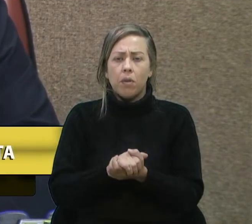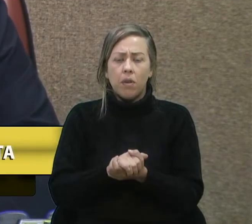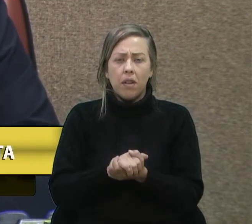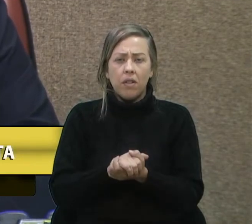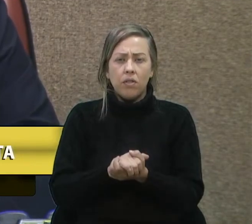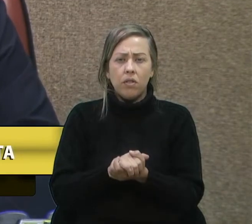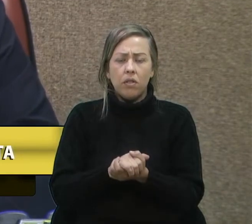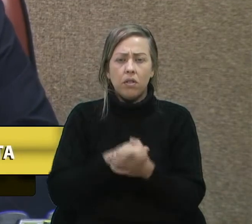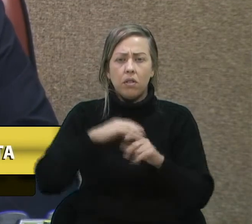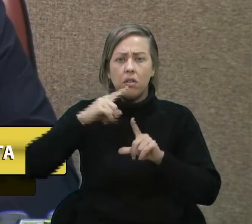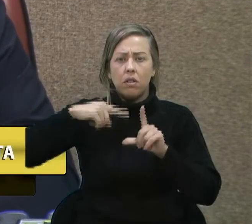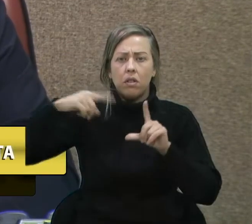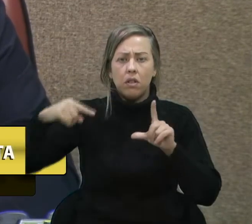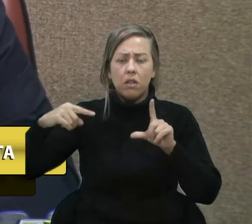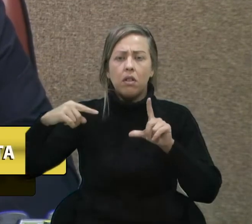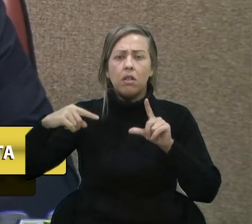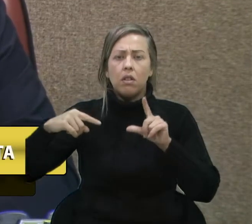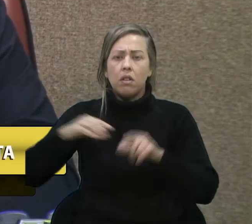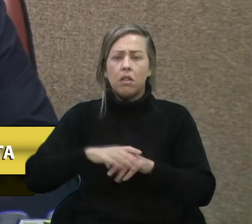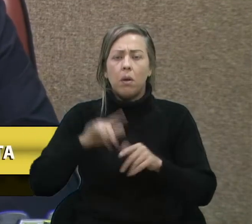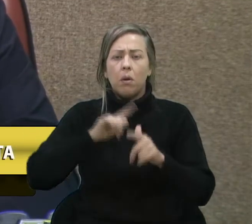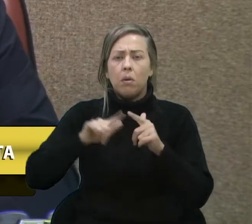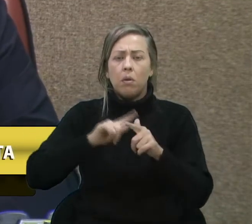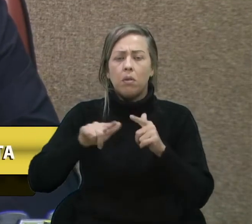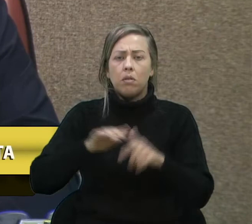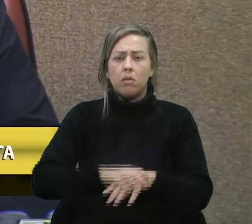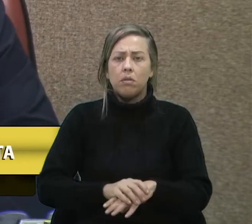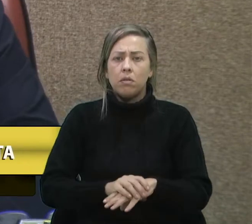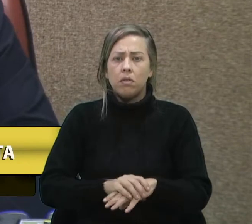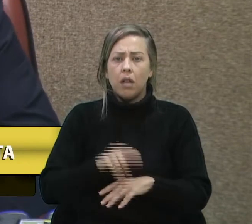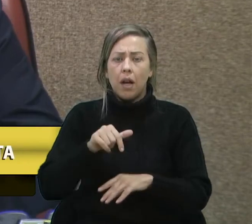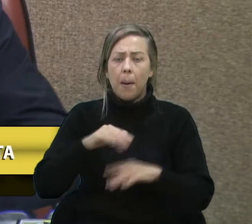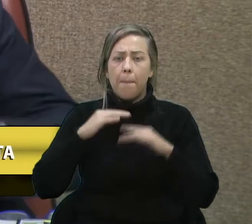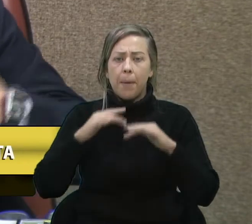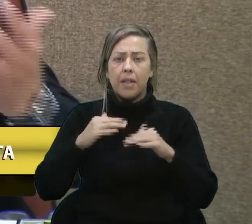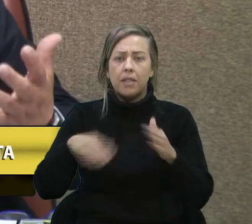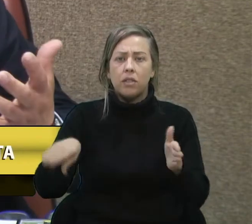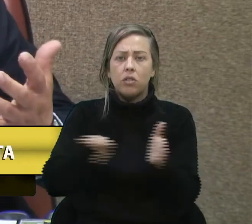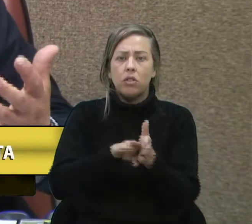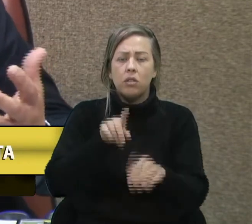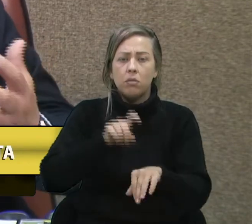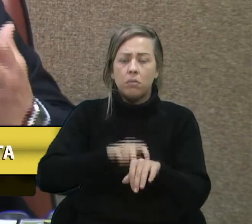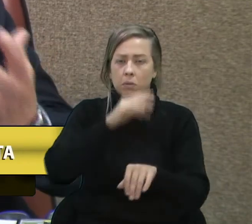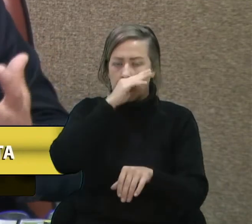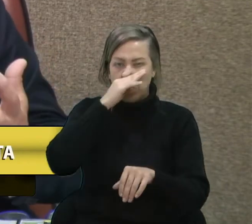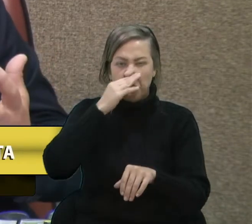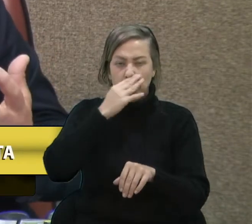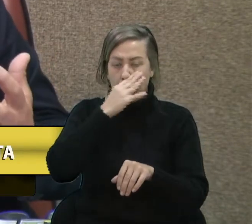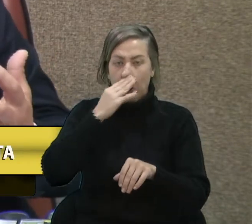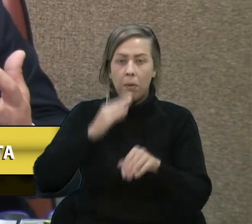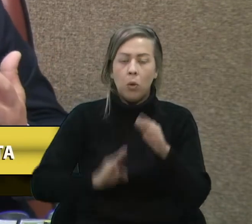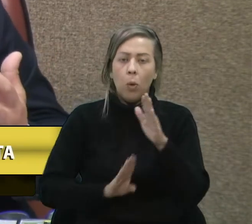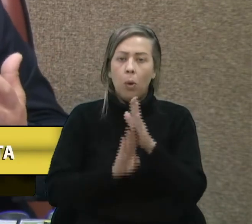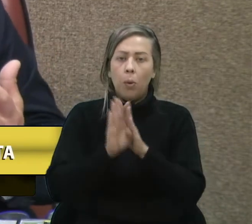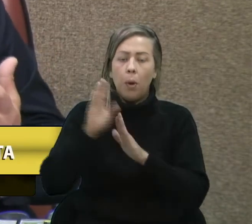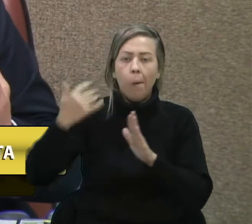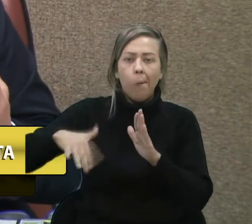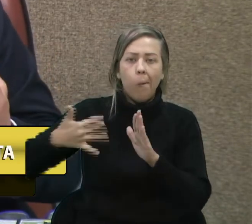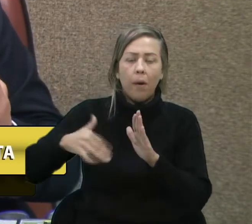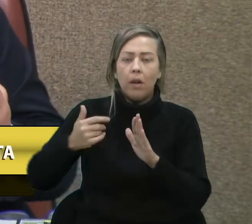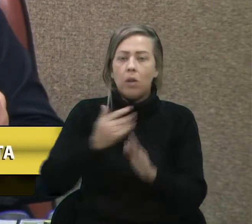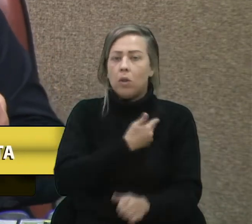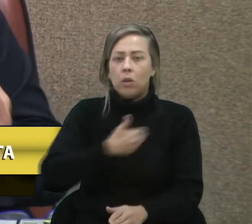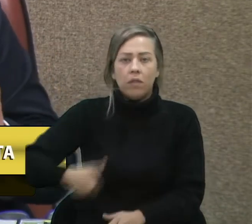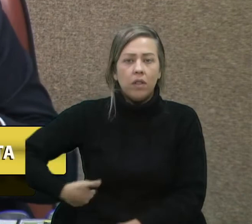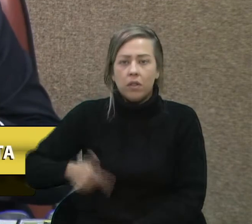problema. Esse é o único grande problema, porque a máquina chegou a um ponto de inchaço que o governo